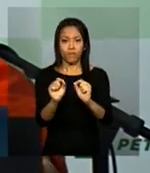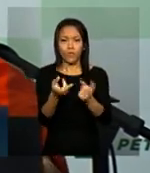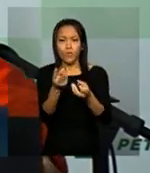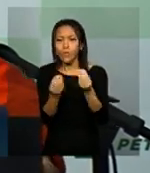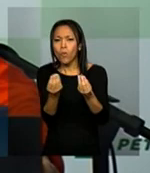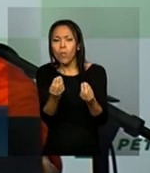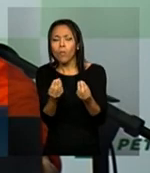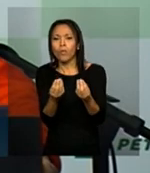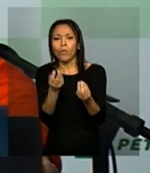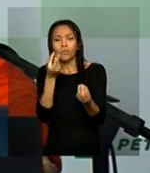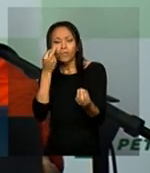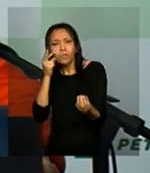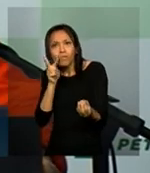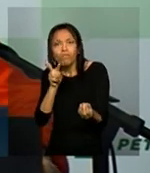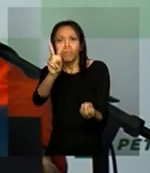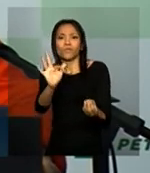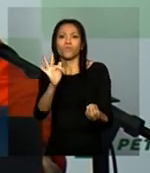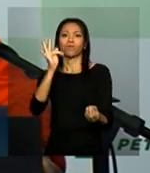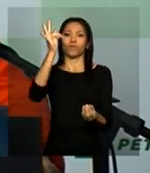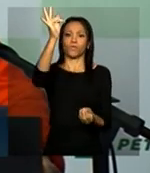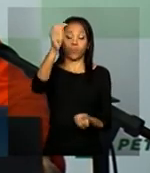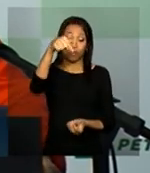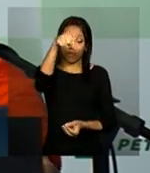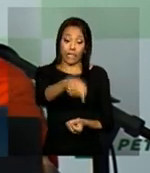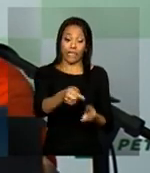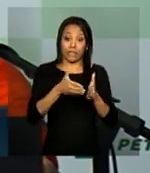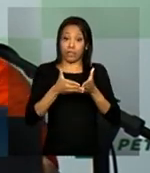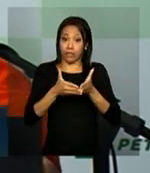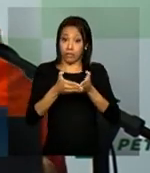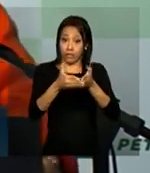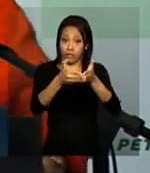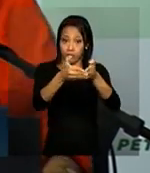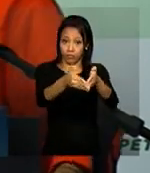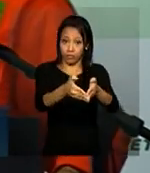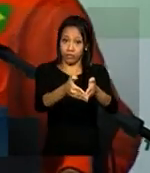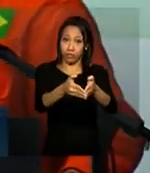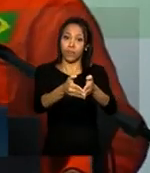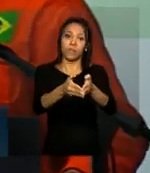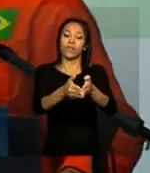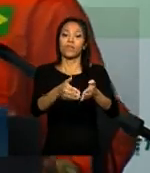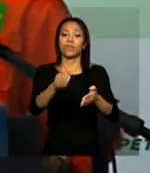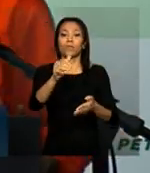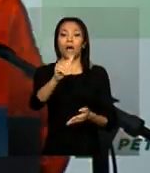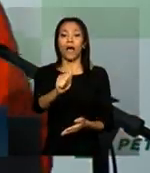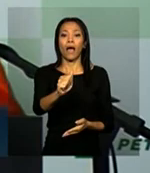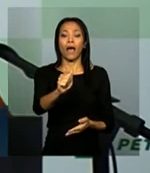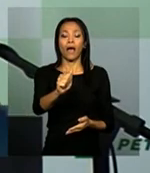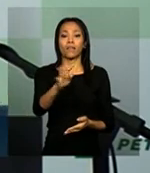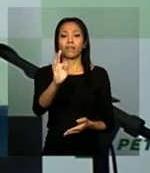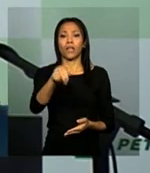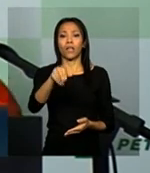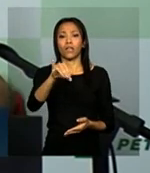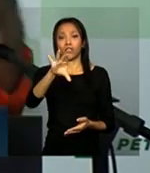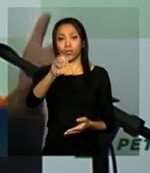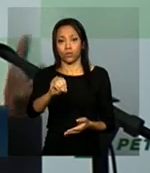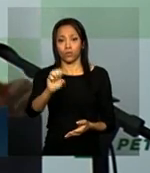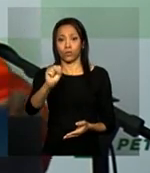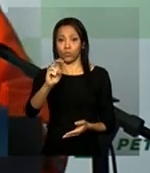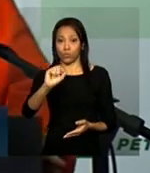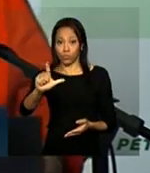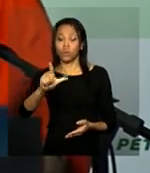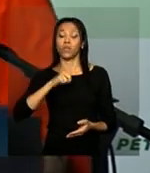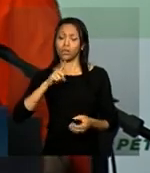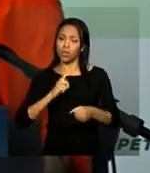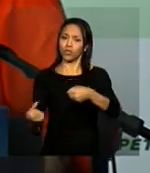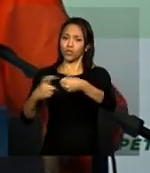perspectivas aqui desse estaleiro Atlântico Sul, que tem sócios, né, do porte